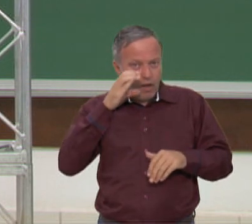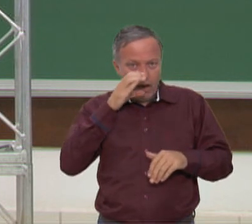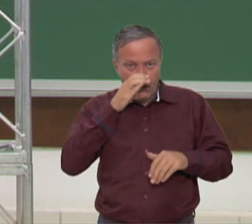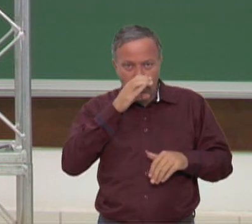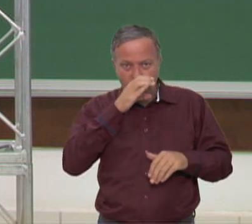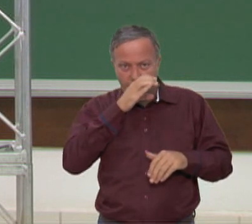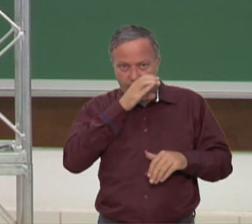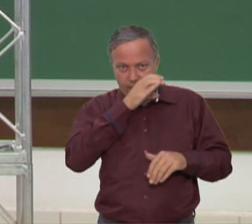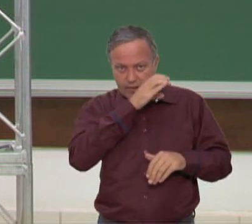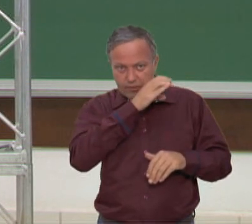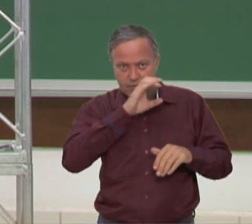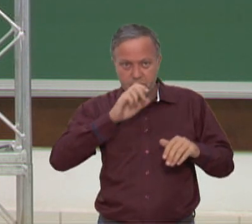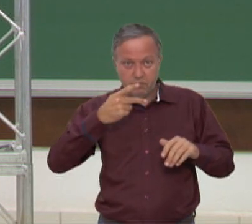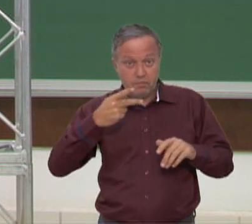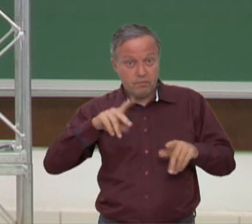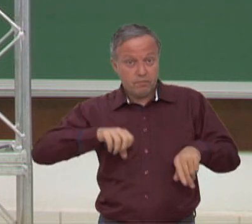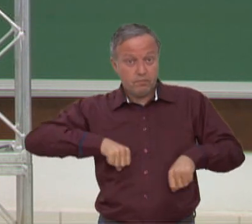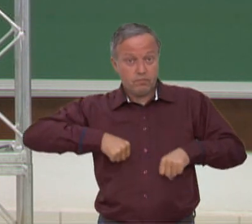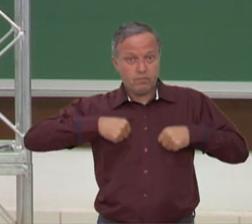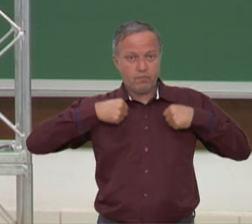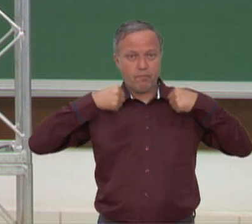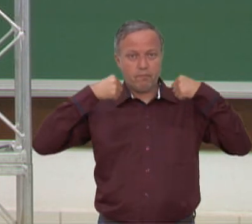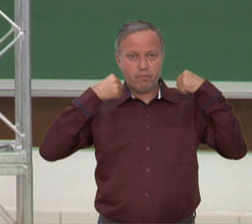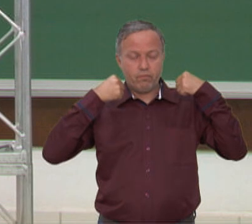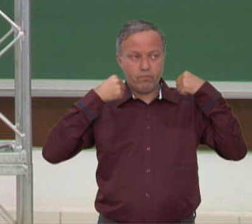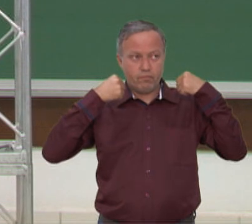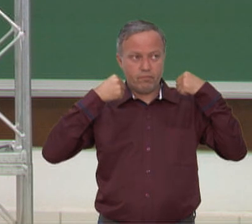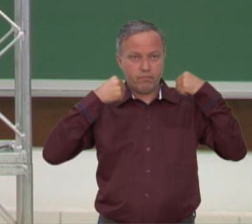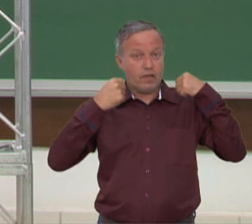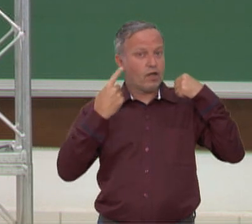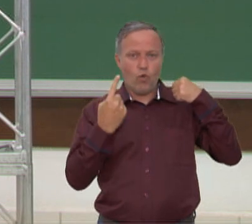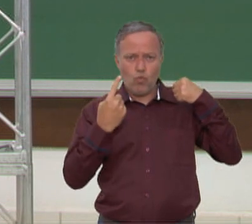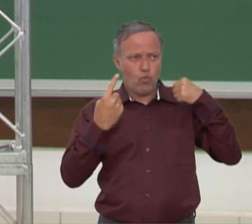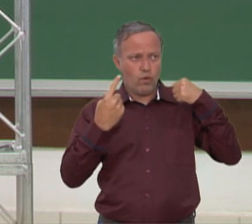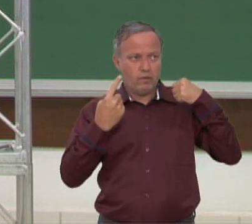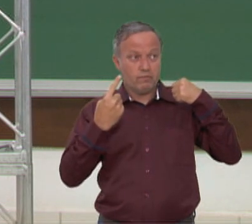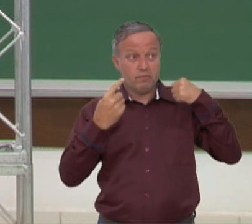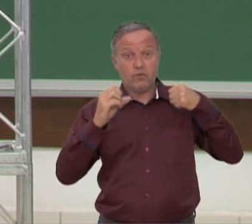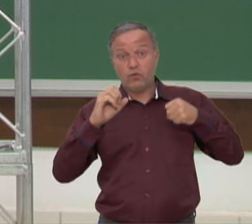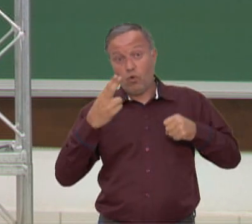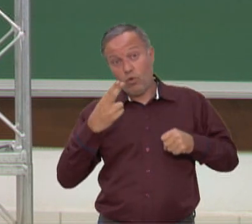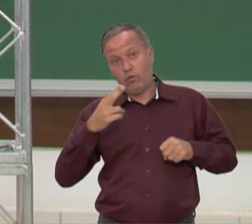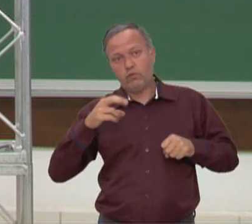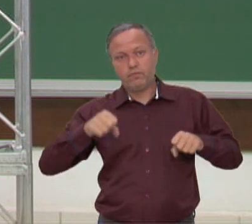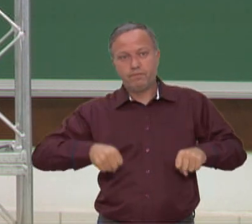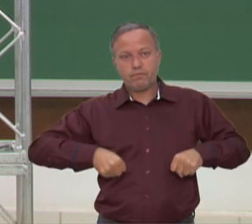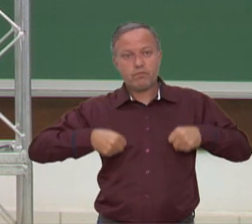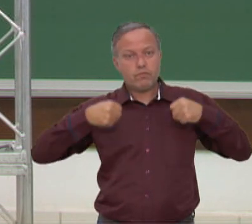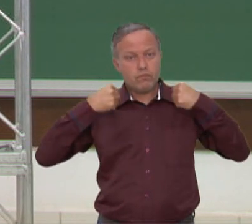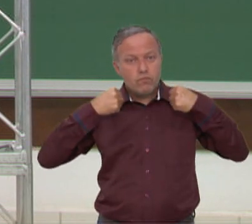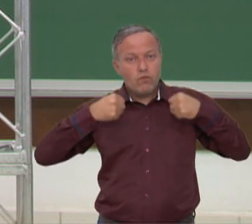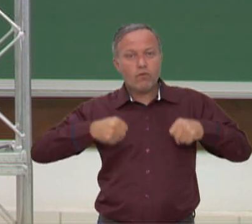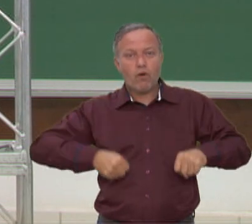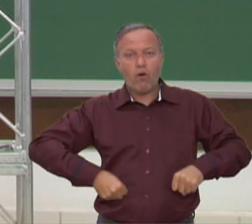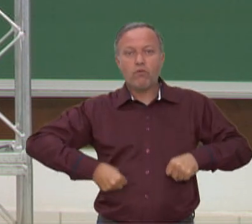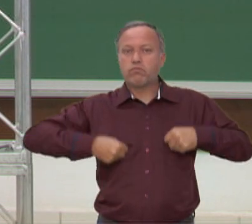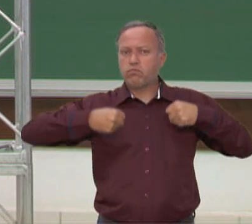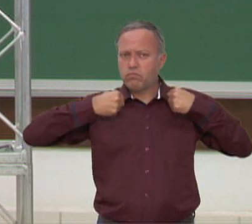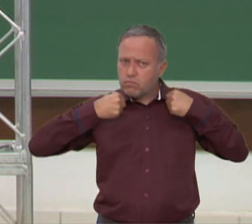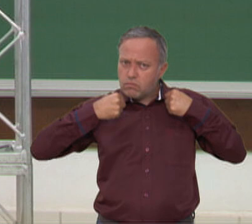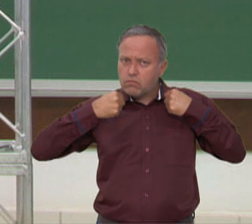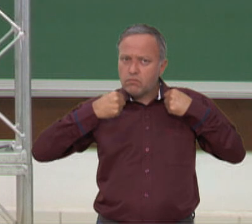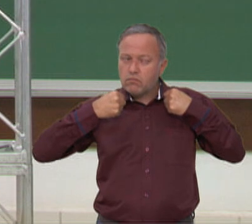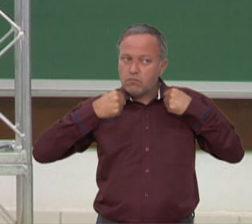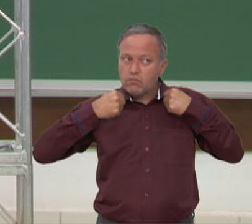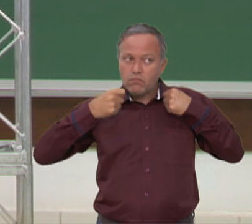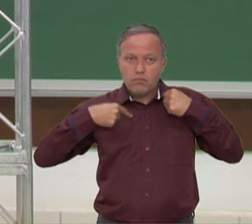sensação térmica mais agradável. E às vezes não é apenas um cobertor que mantém isso. Vai 1, 2, 3, um acolchoado por cima. E